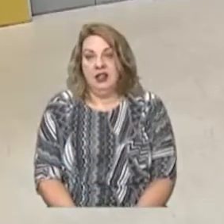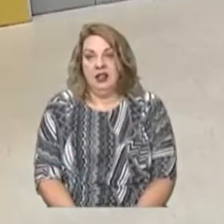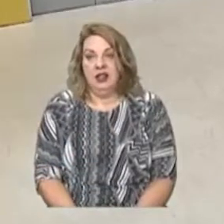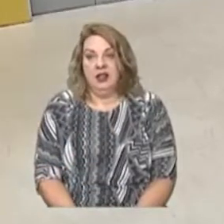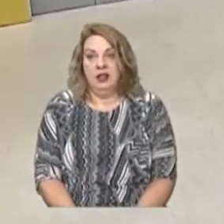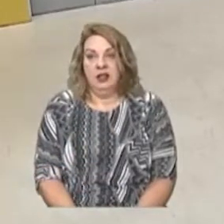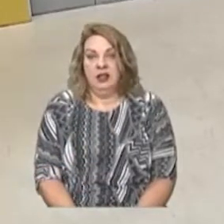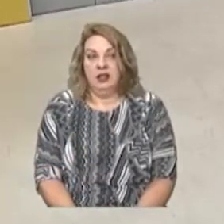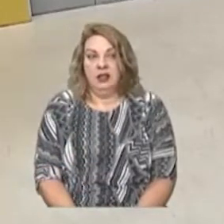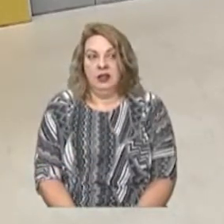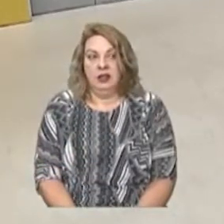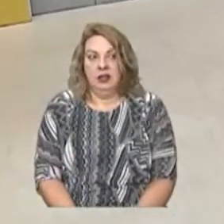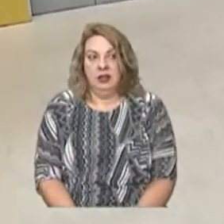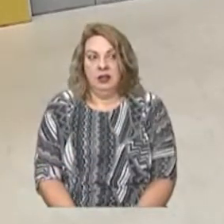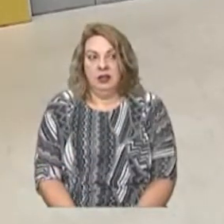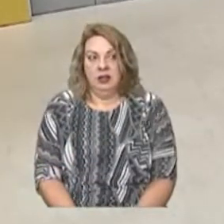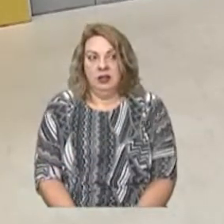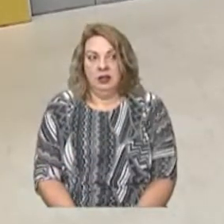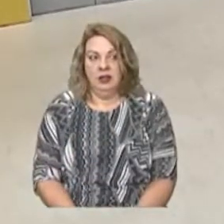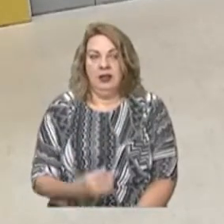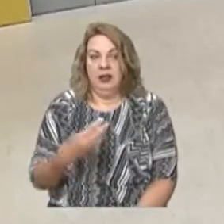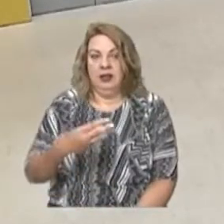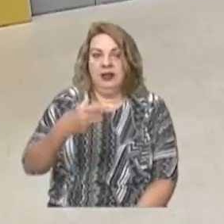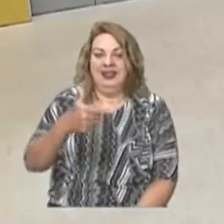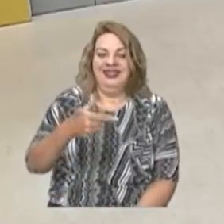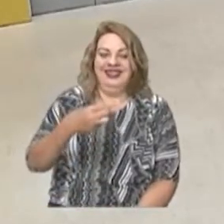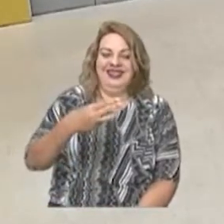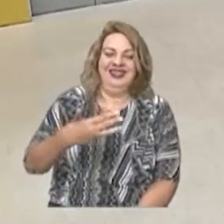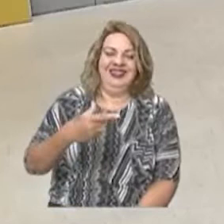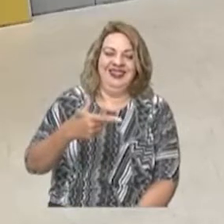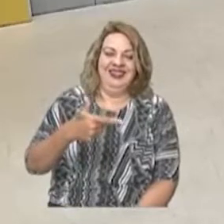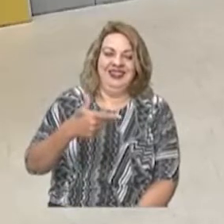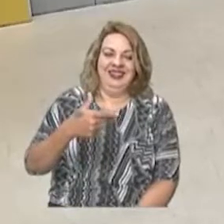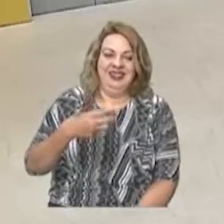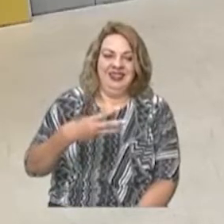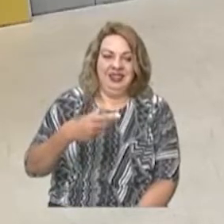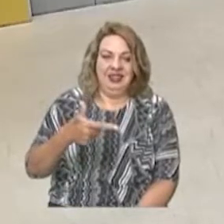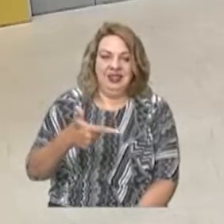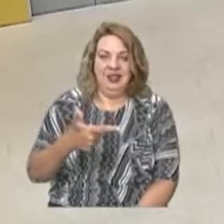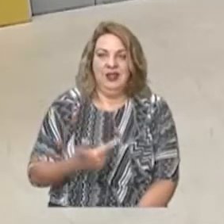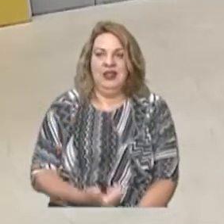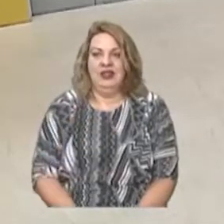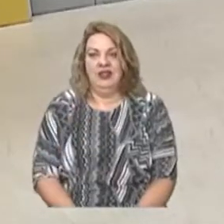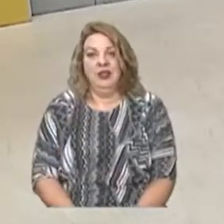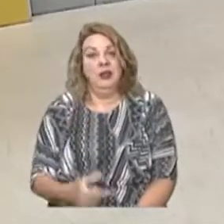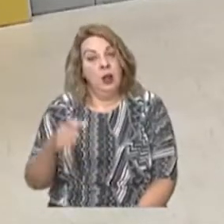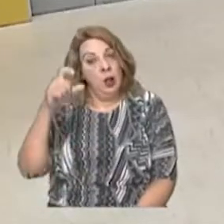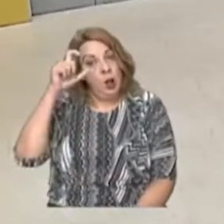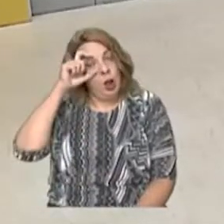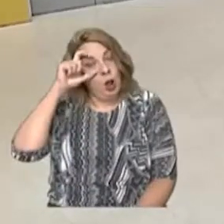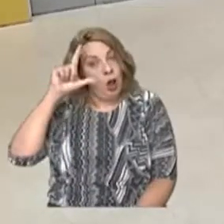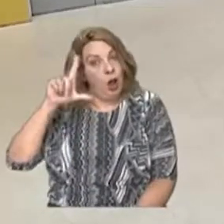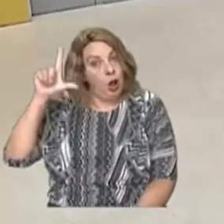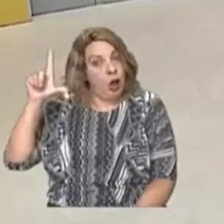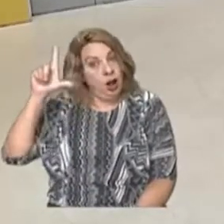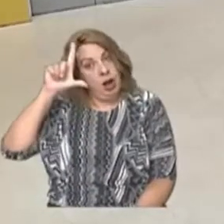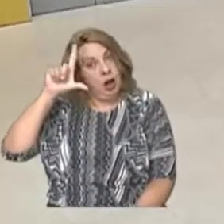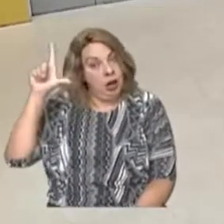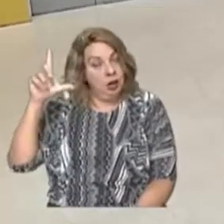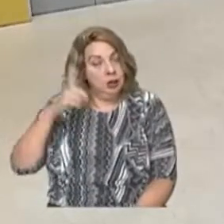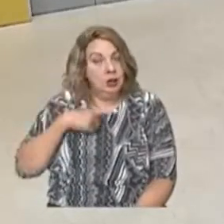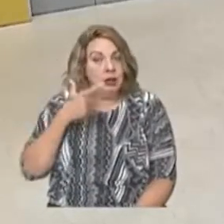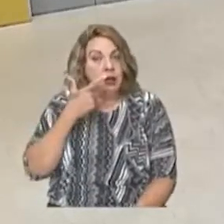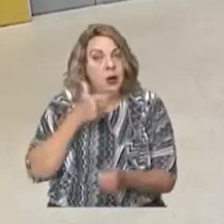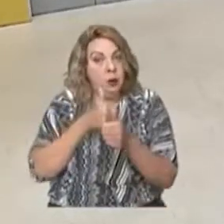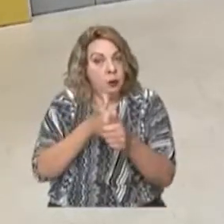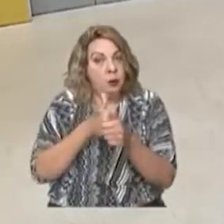27, olha aí o Lohan. Já marcando também, acompanhando aí, 32, 32. Meus amigos Jaqueline